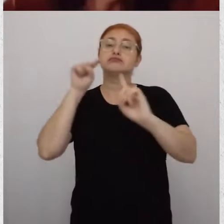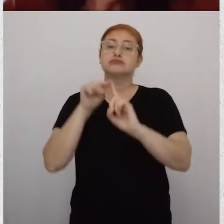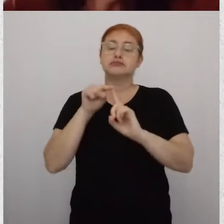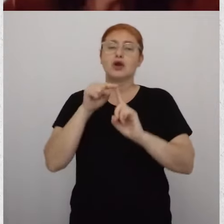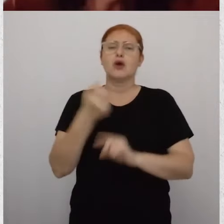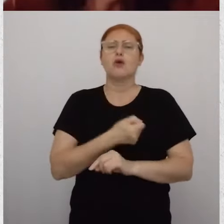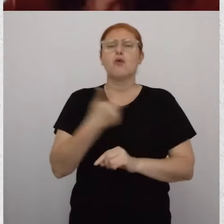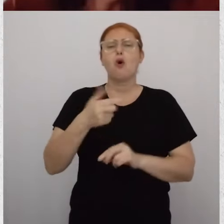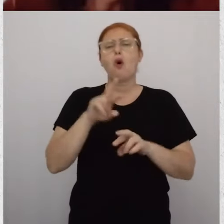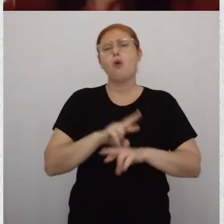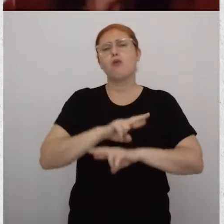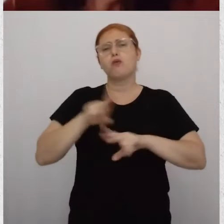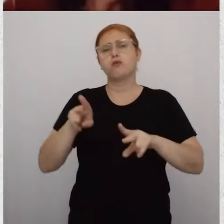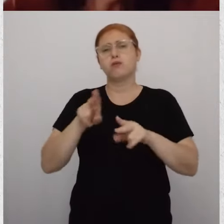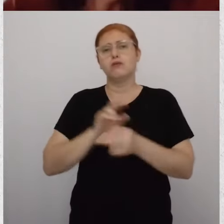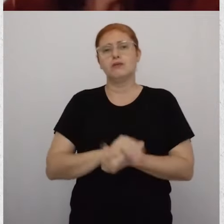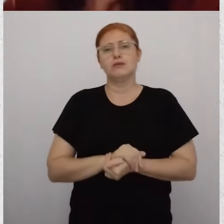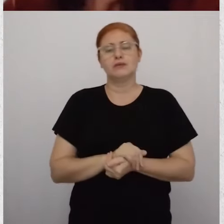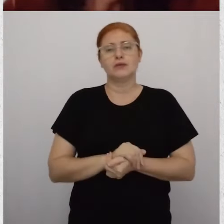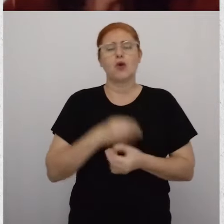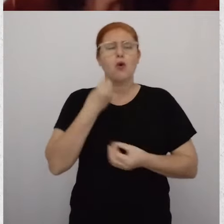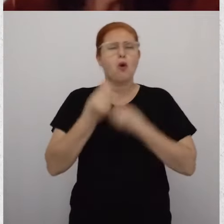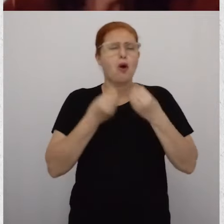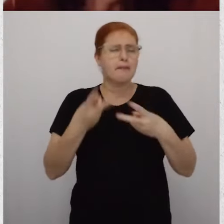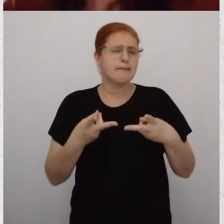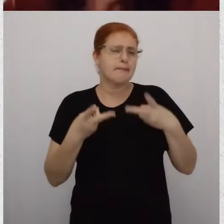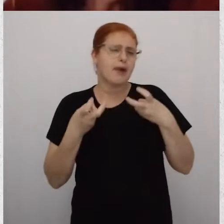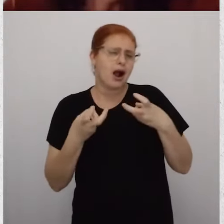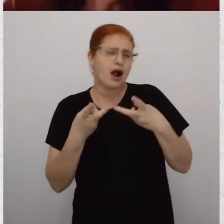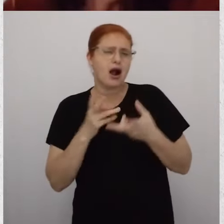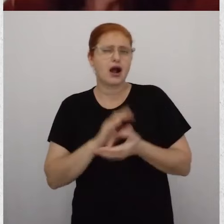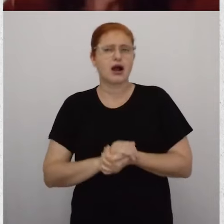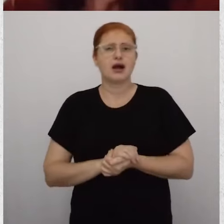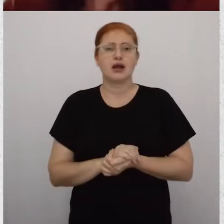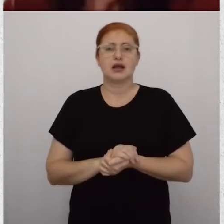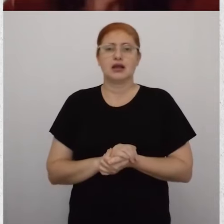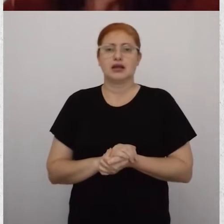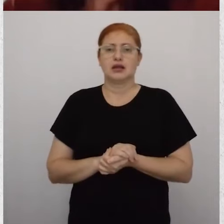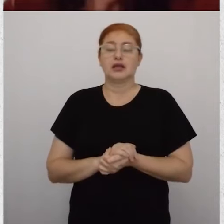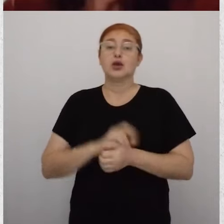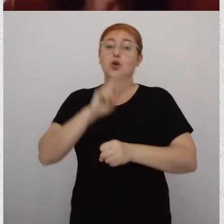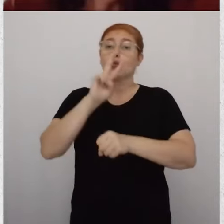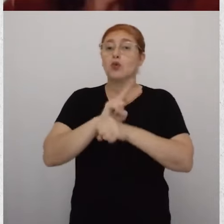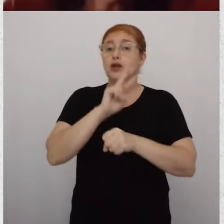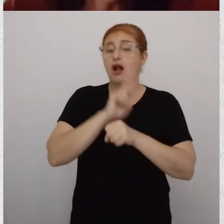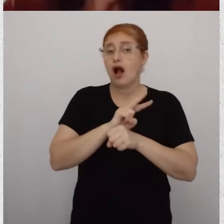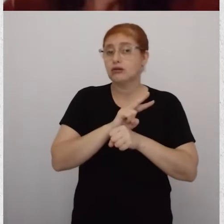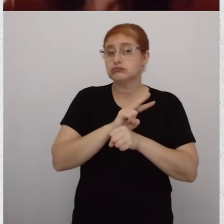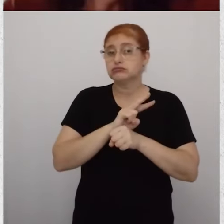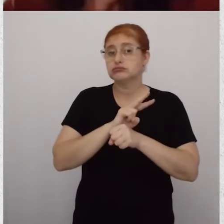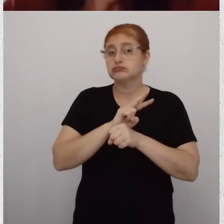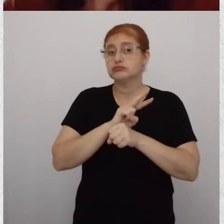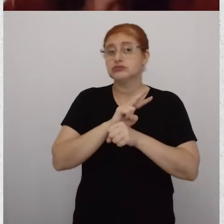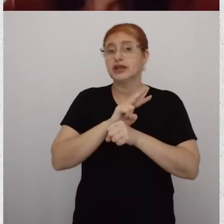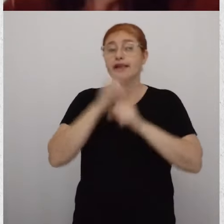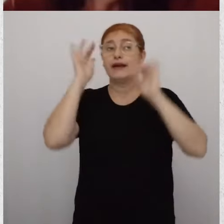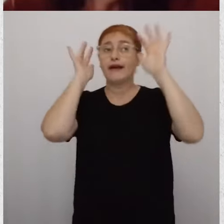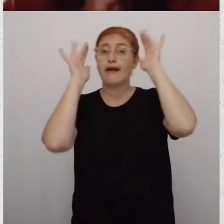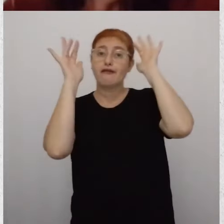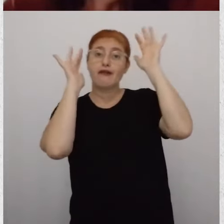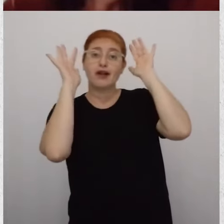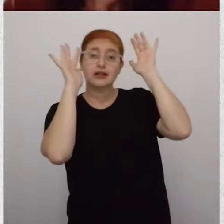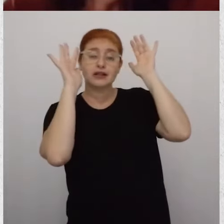qual é a diferença, como é que tu vê isso, entre cuidado e